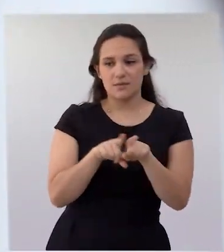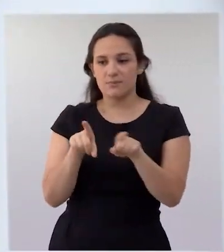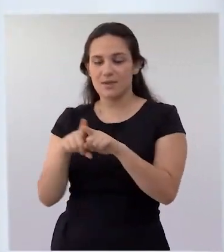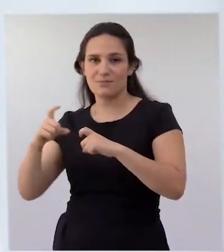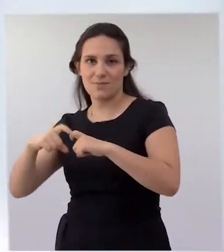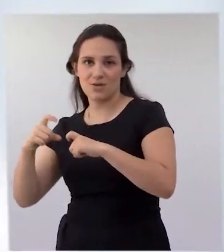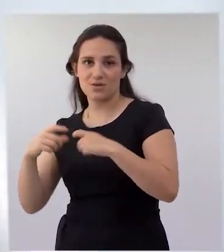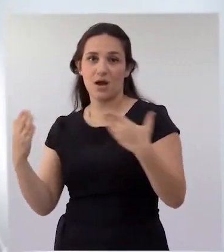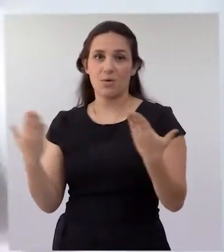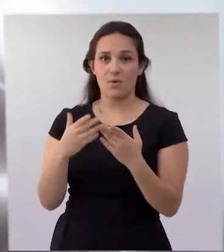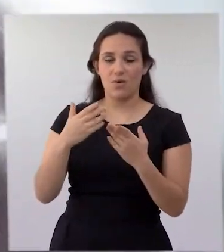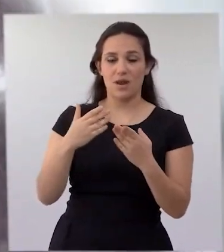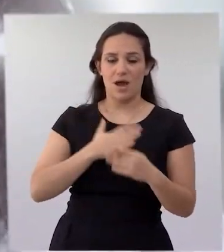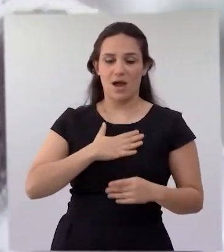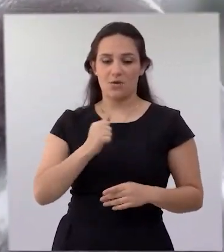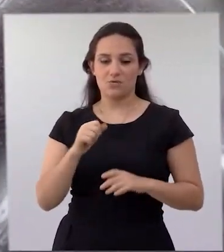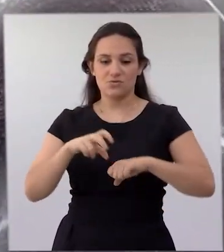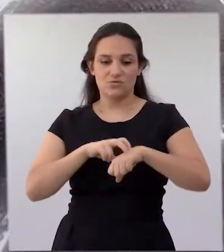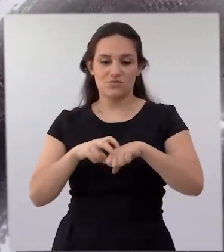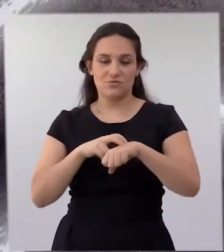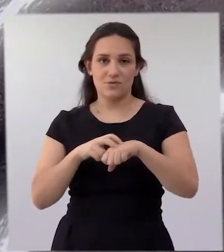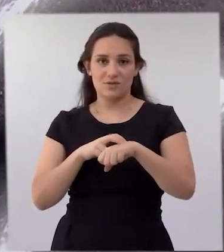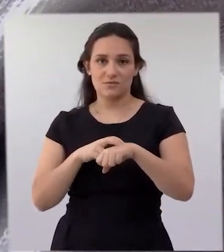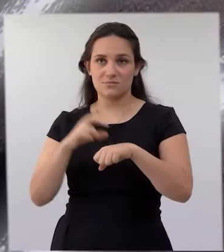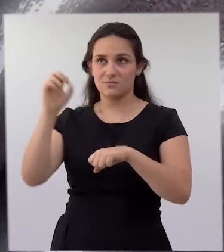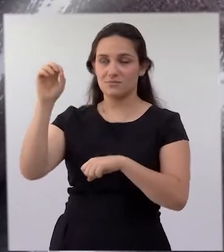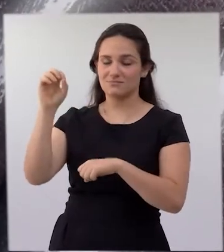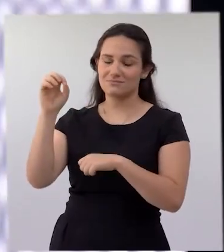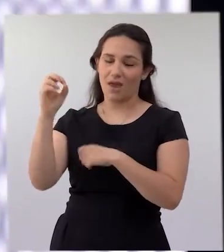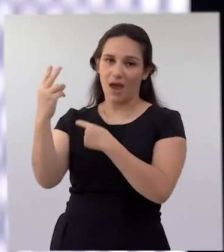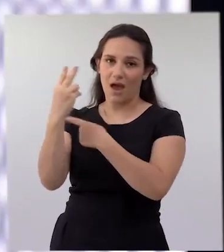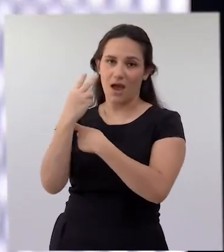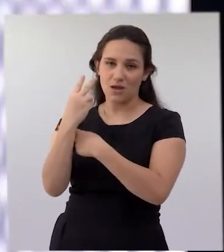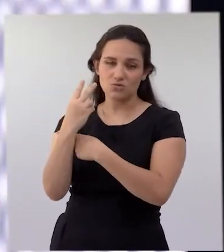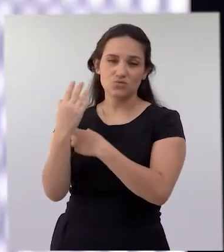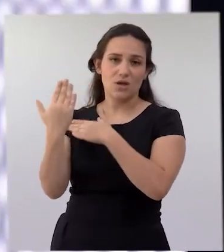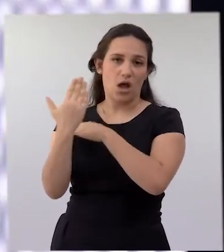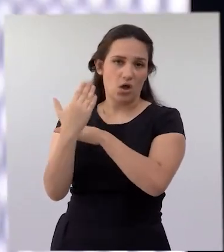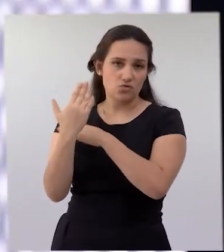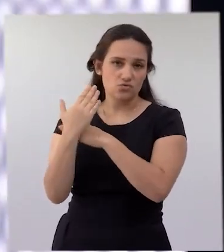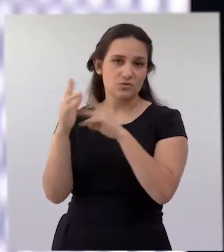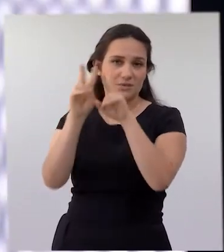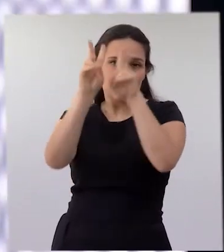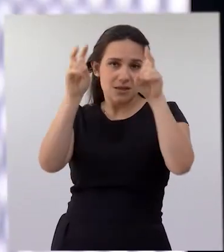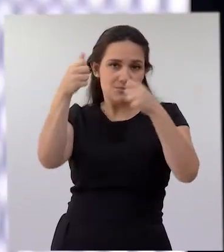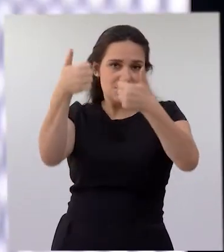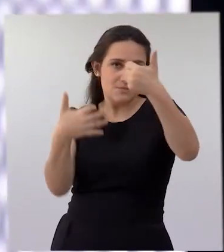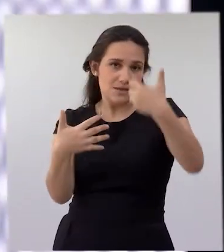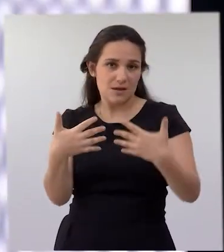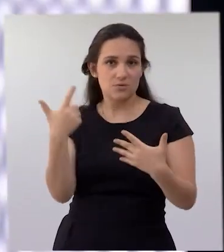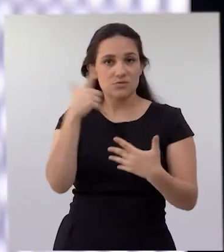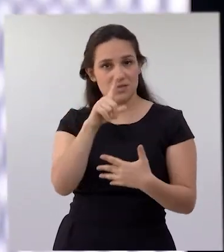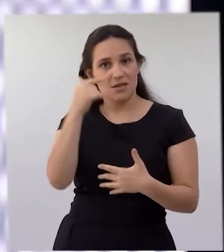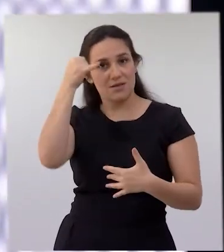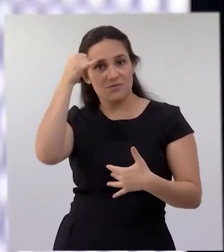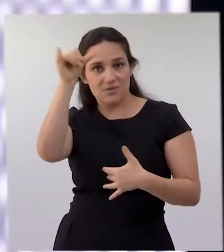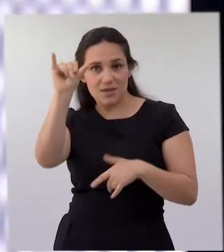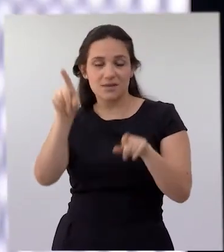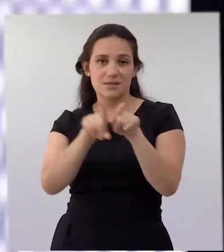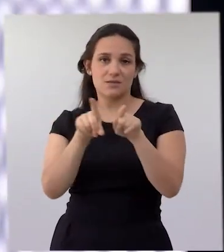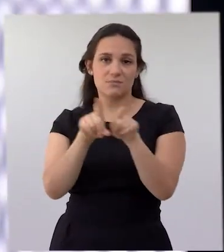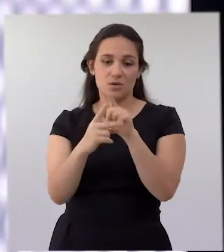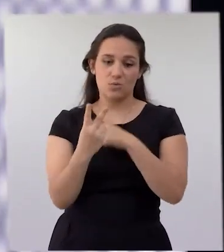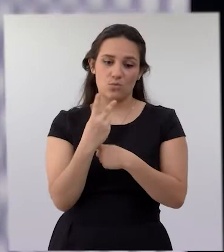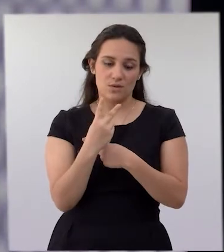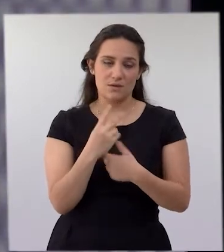e médicos, e ações como o Agosto Verde colocam luz sobre o tema para conscientizar e